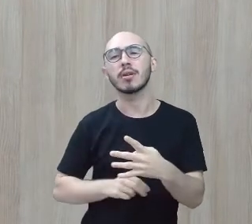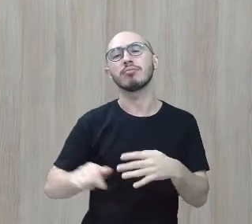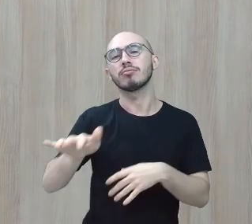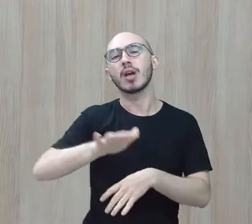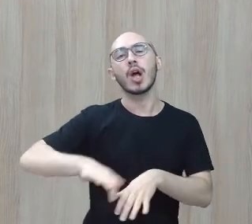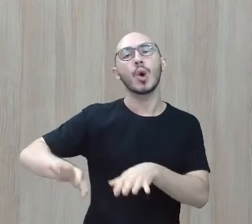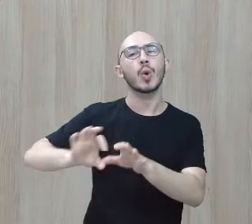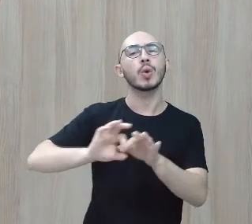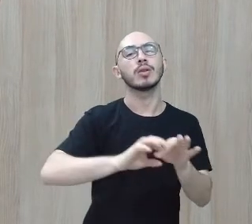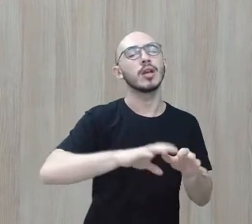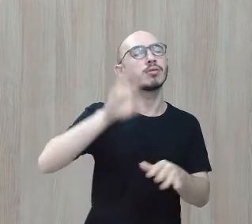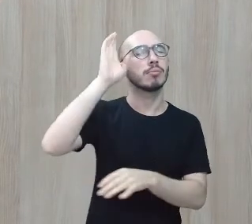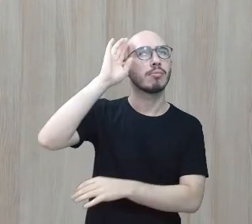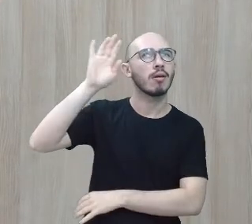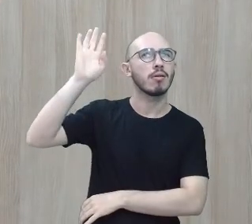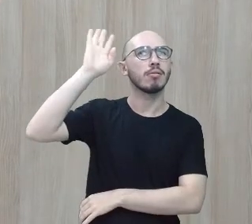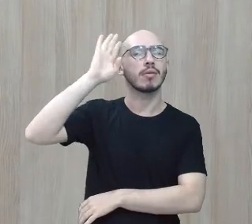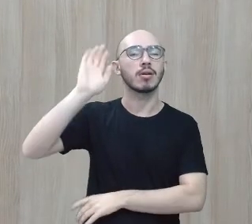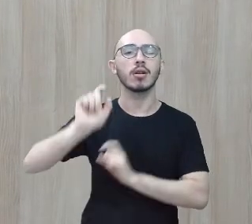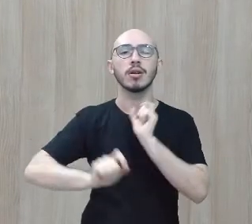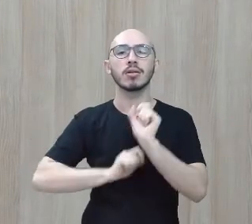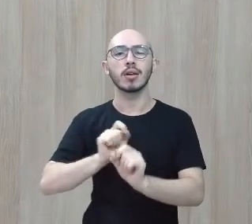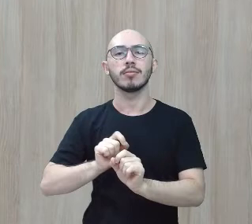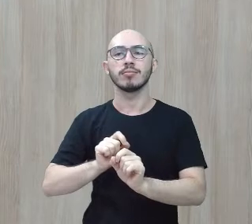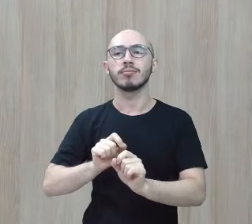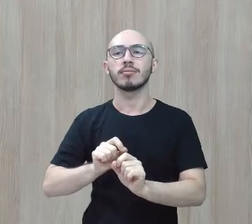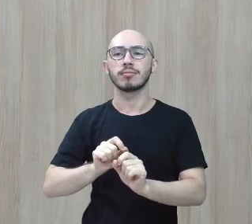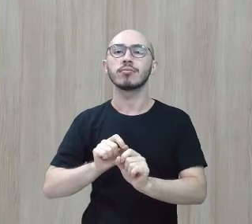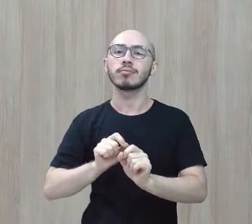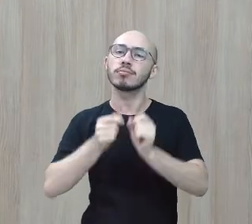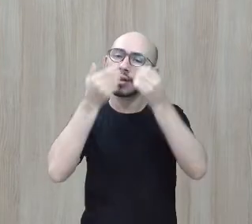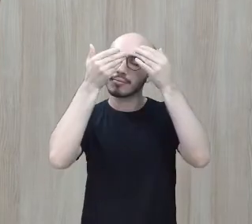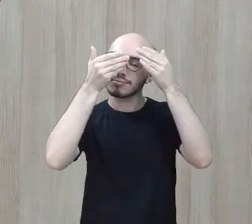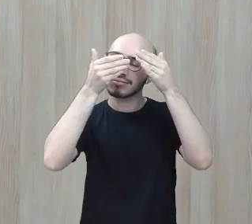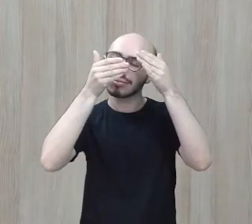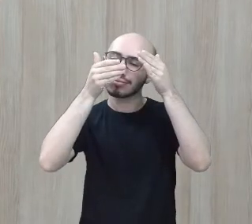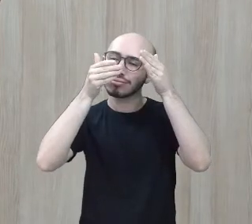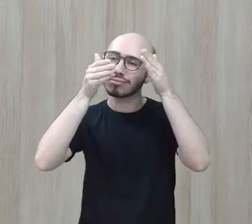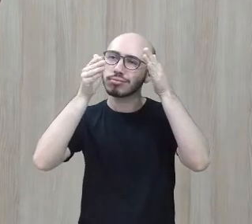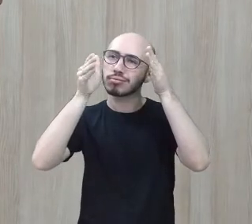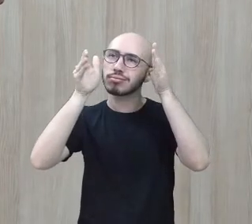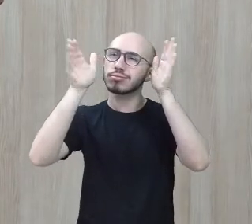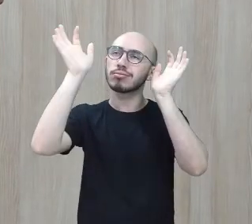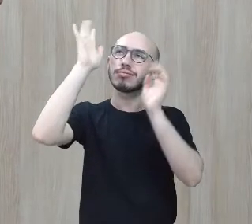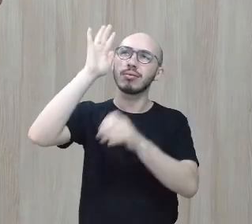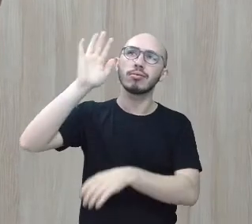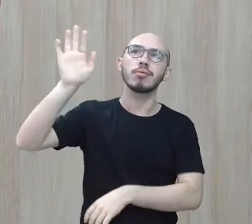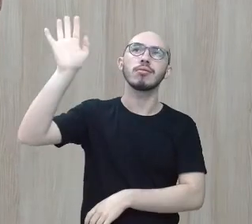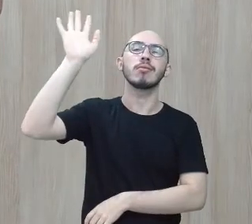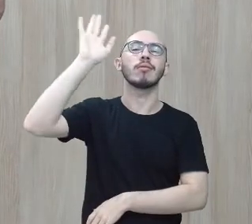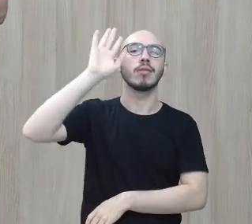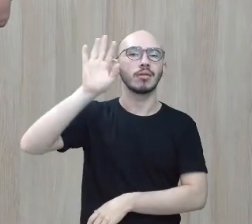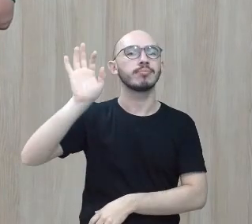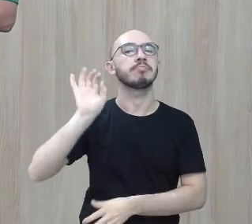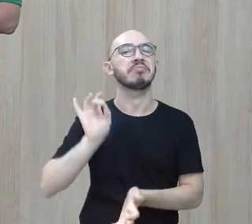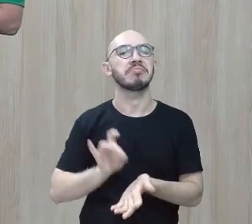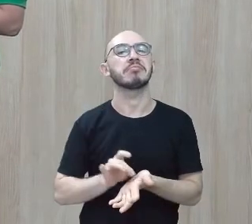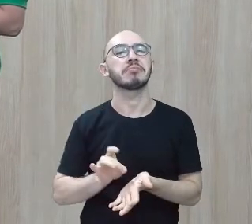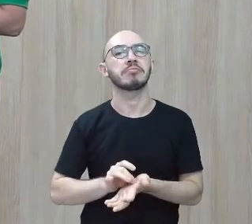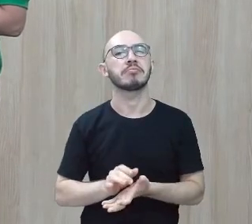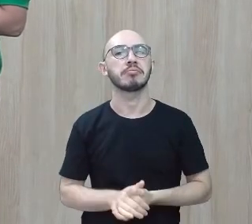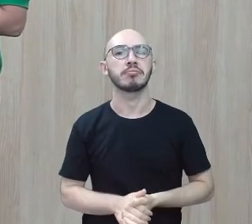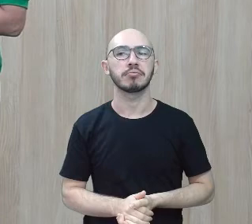temas, e isso traz uma expansão das ideias, dos pensamentos. Então,